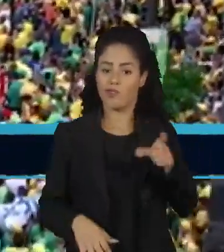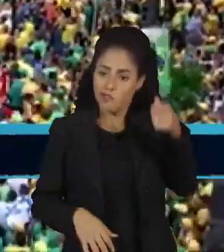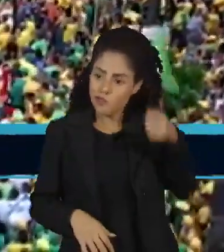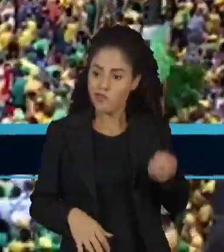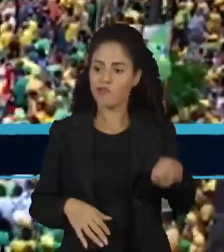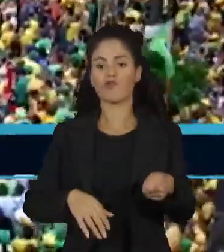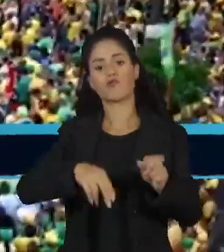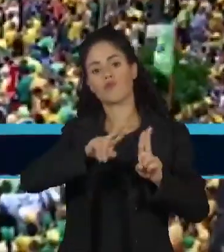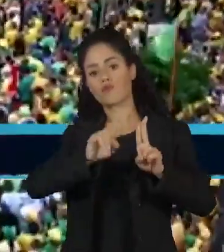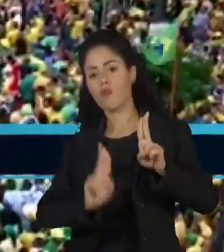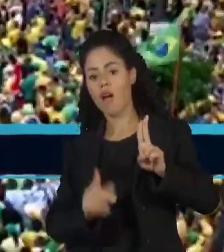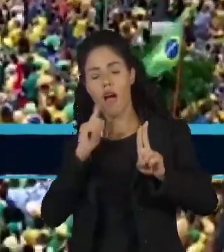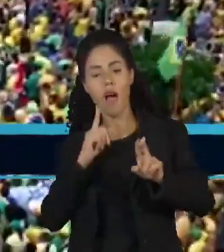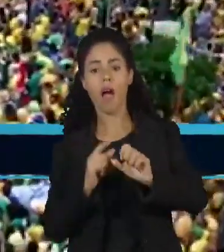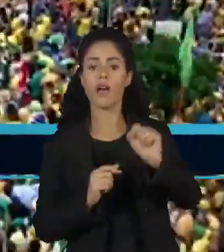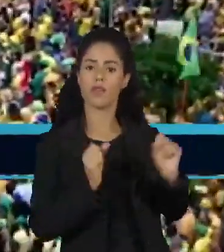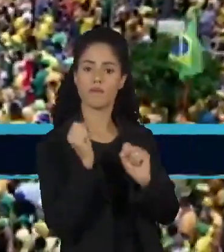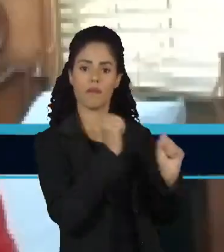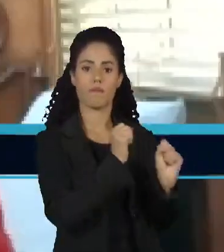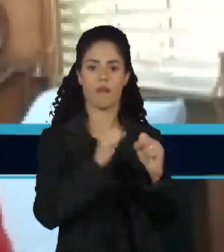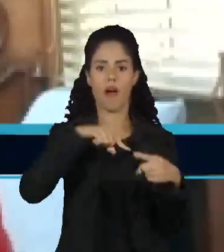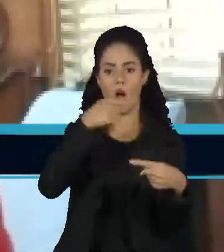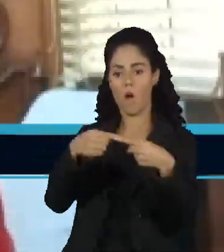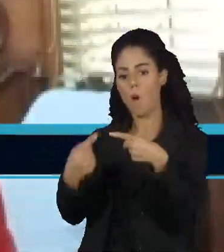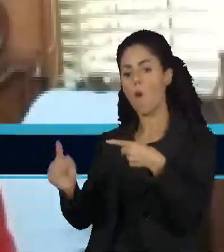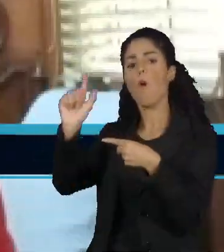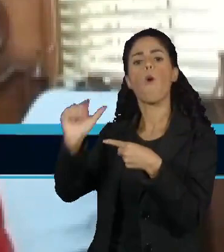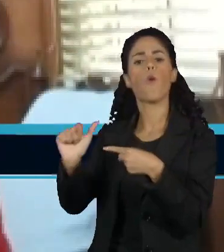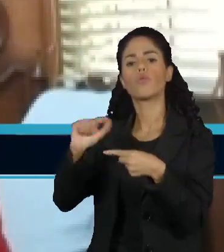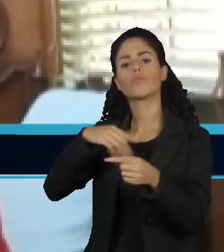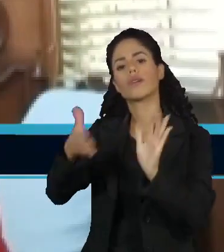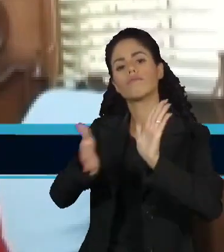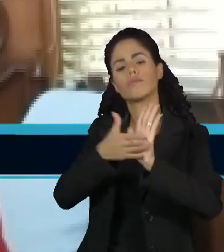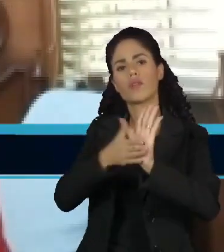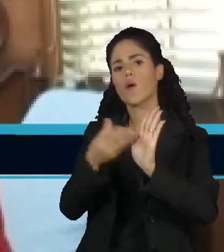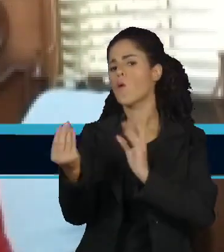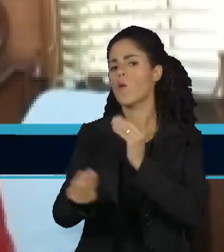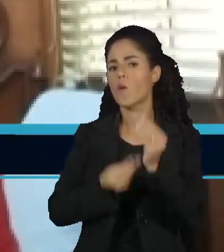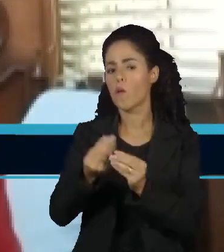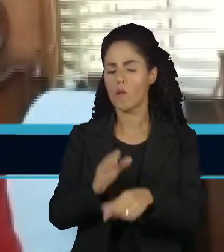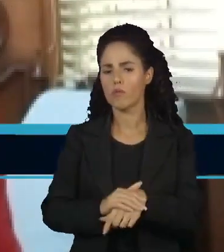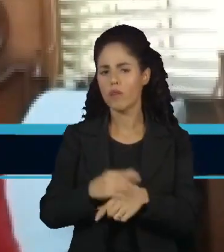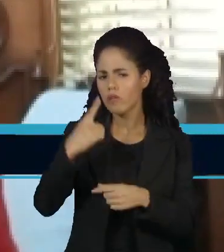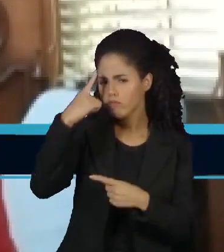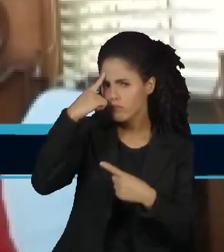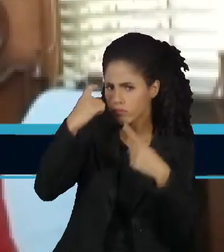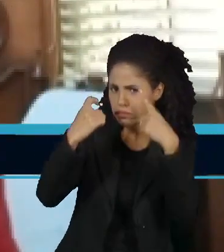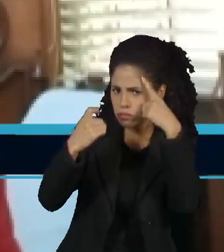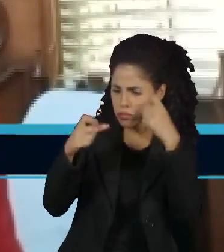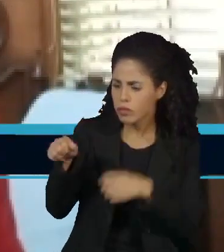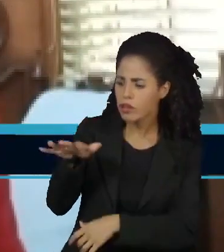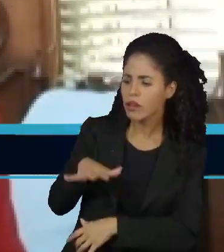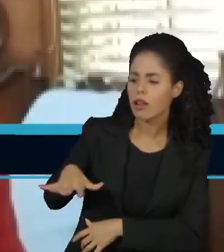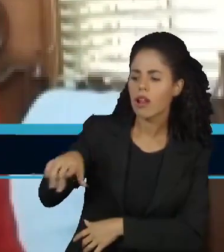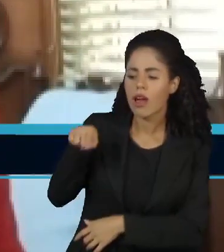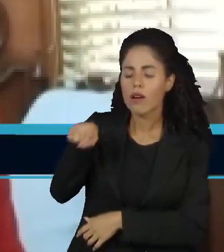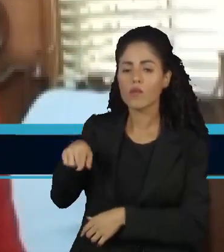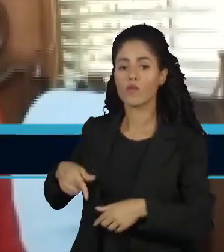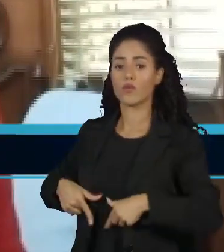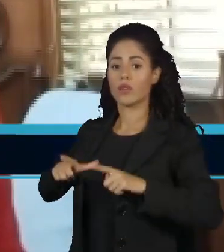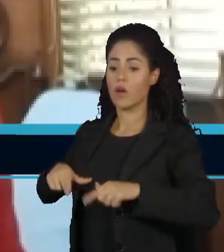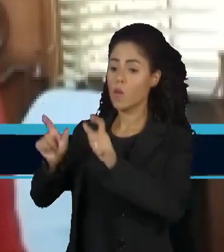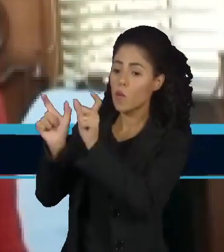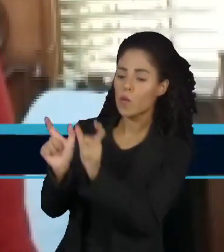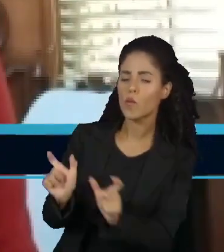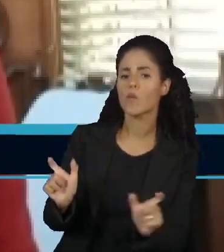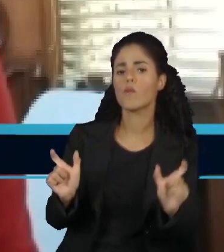Israel e do judaísmo para outras propostas. Eu diria que é uma sinergia entre uma ideia de Israel, entre o conceito de Israel,